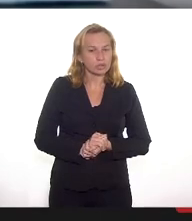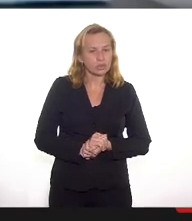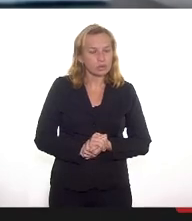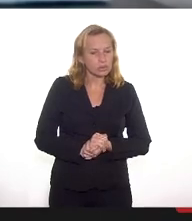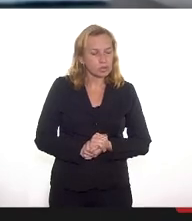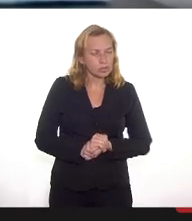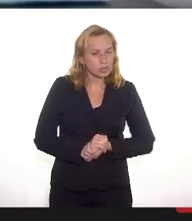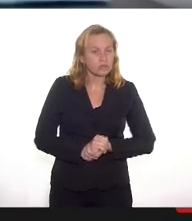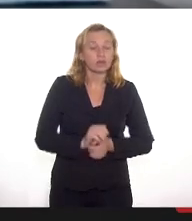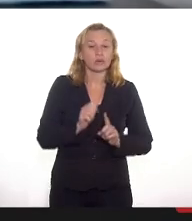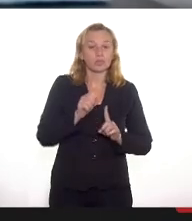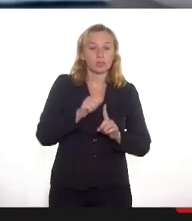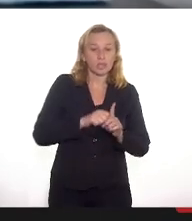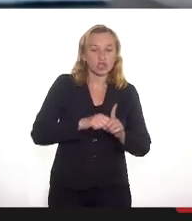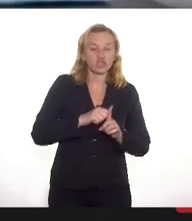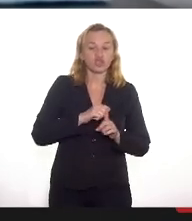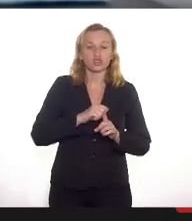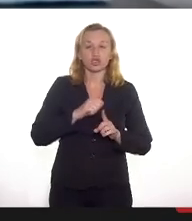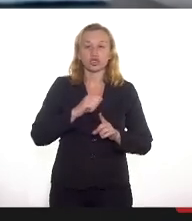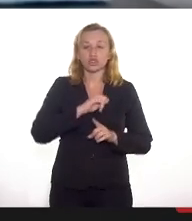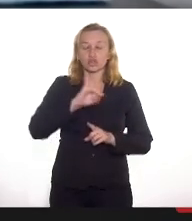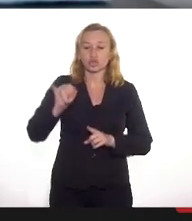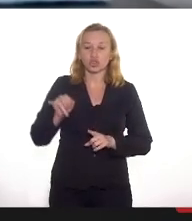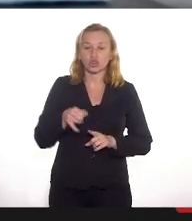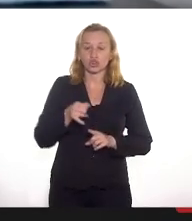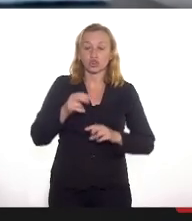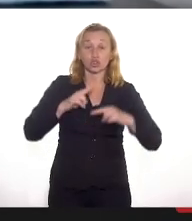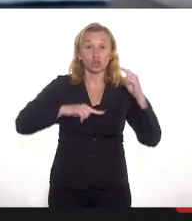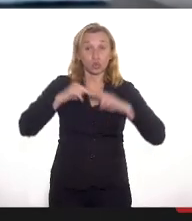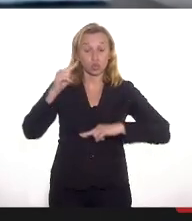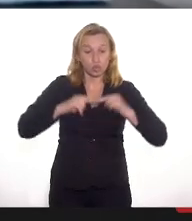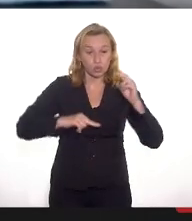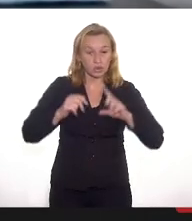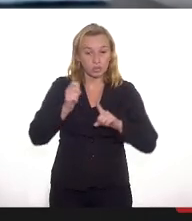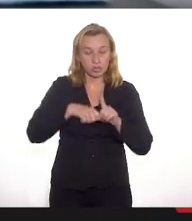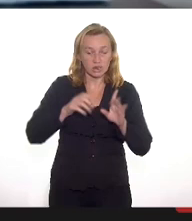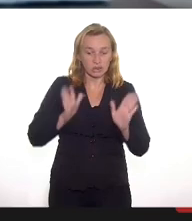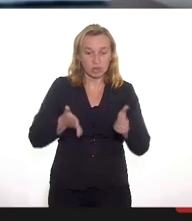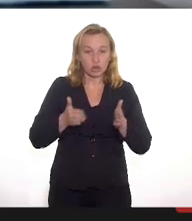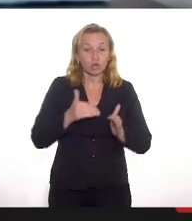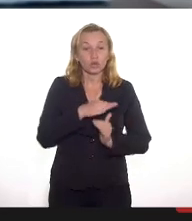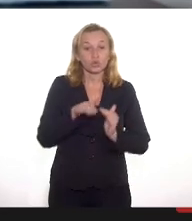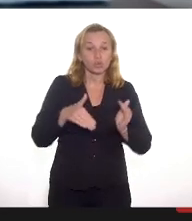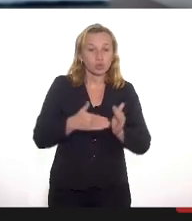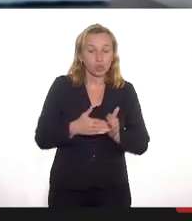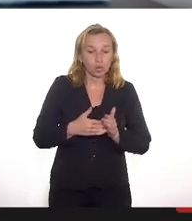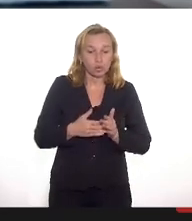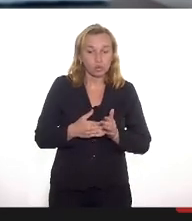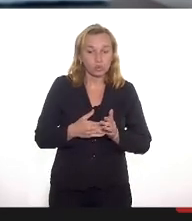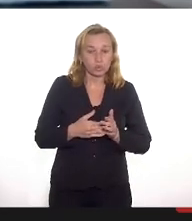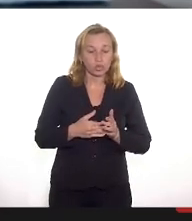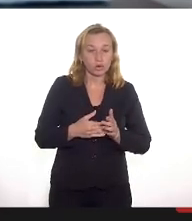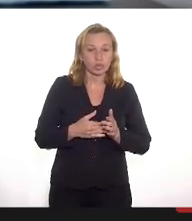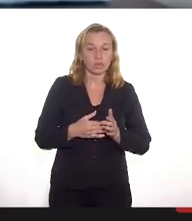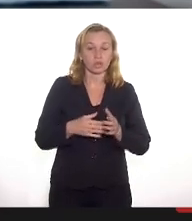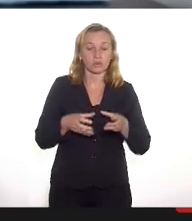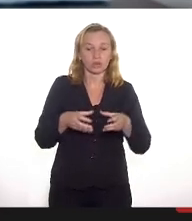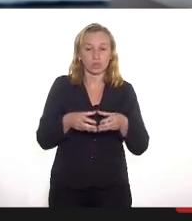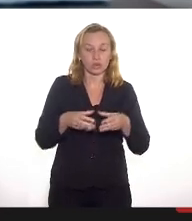no mês de junho junho e se vai ter 20 papo nós precisaríamos toda população comunidade